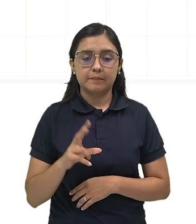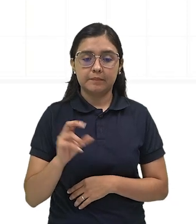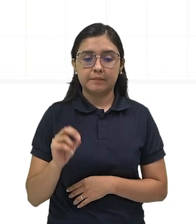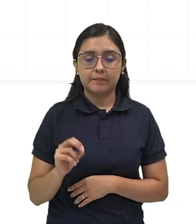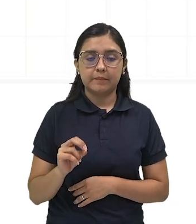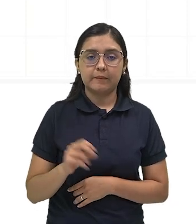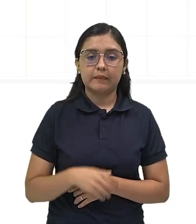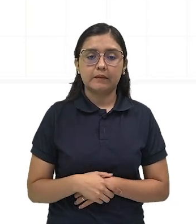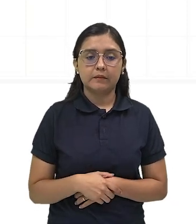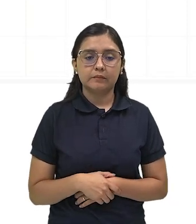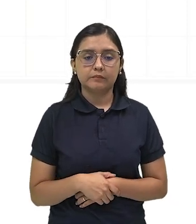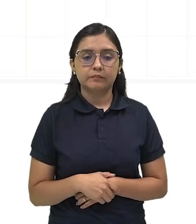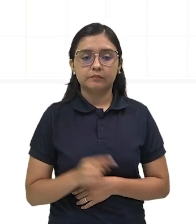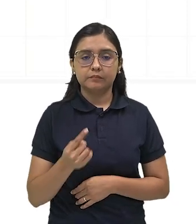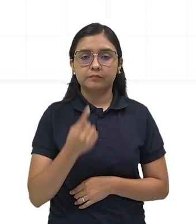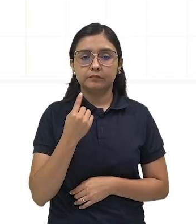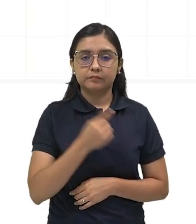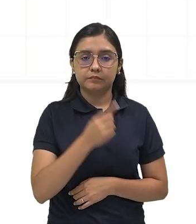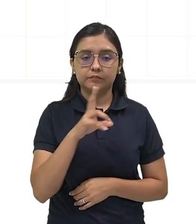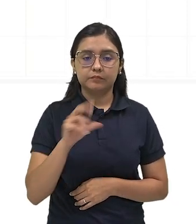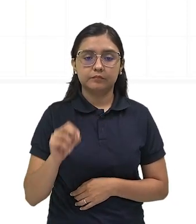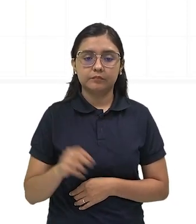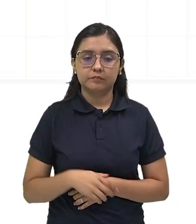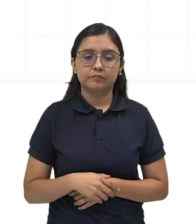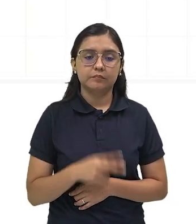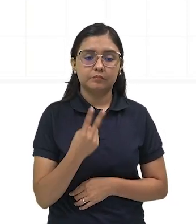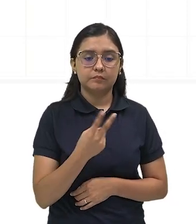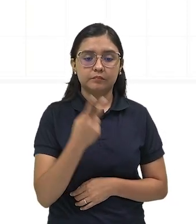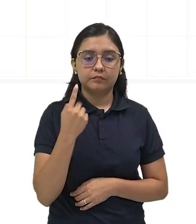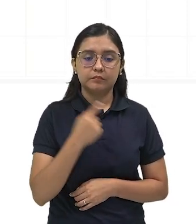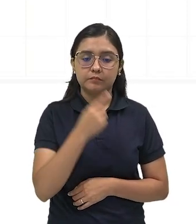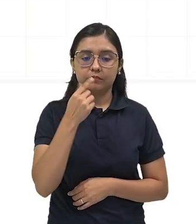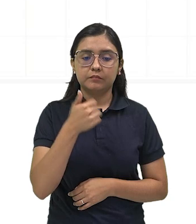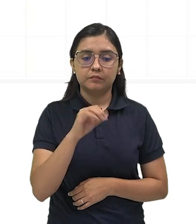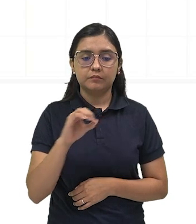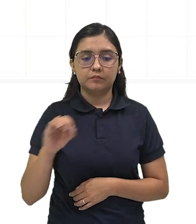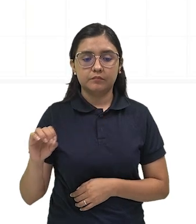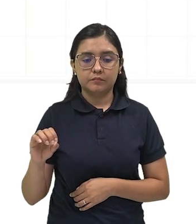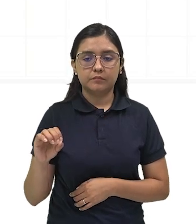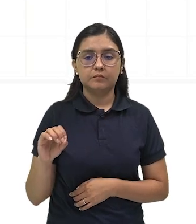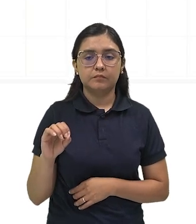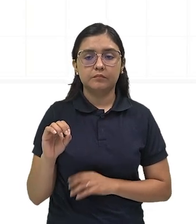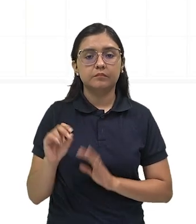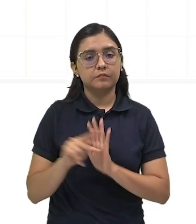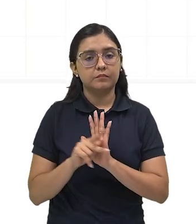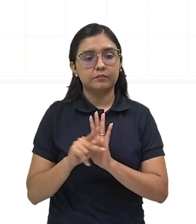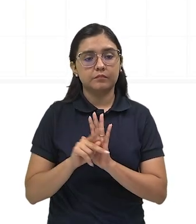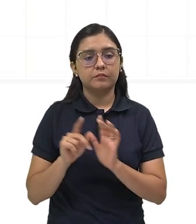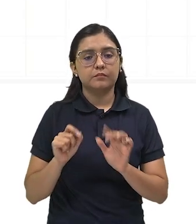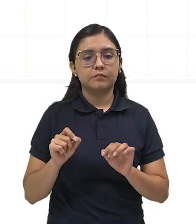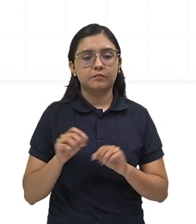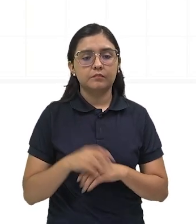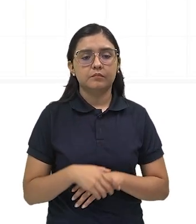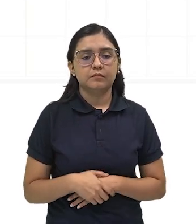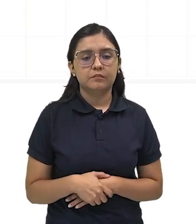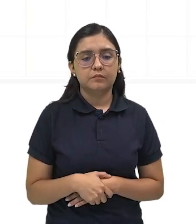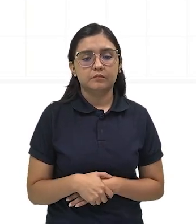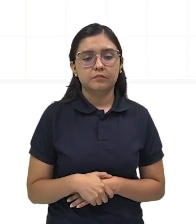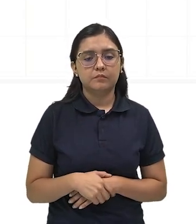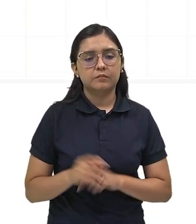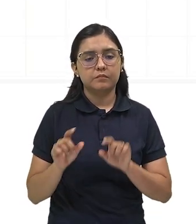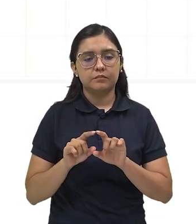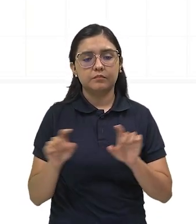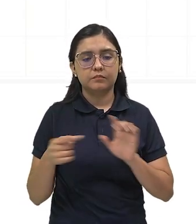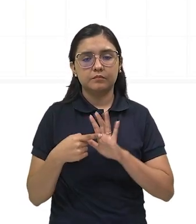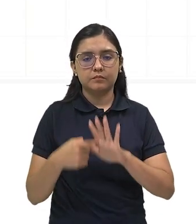50, né? Em 1 hora 50. Então, em 2 horas 100, que o próprio A própria